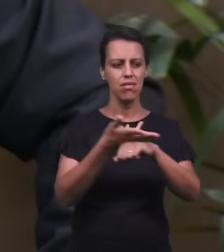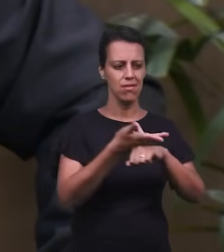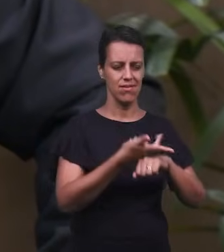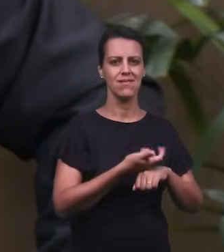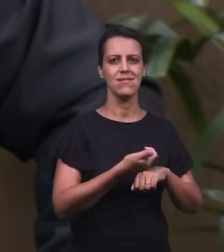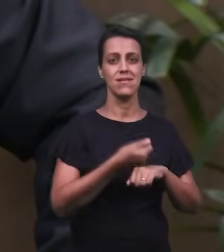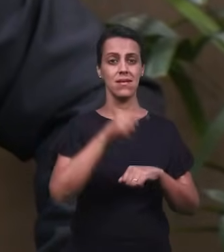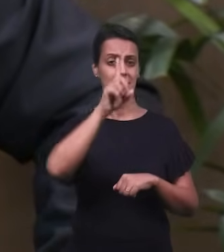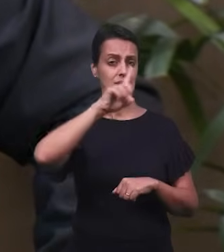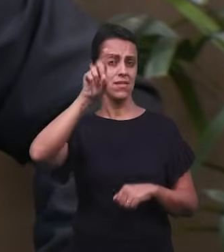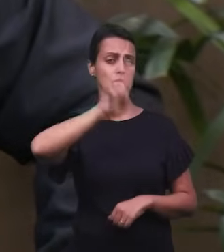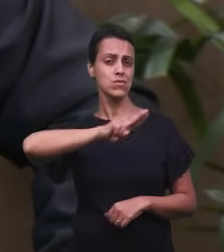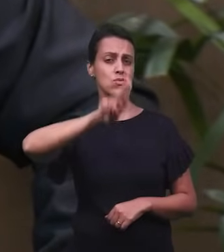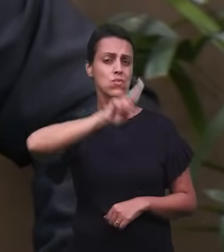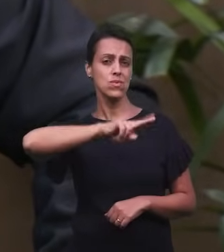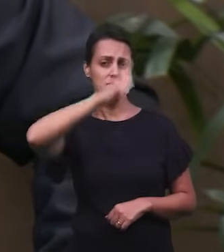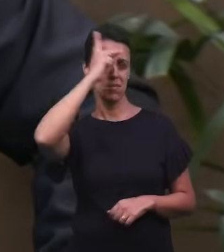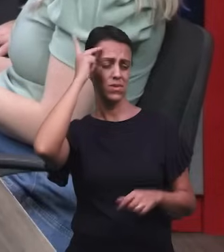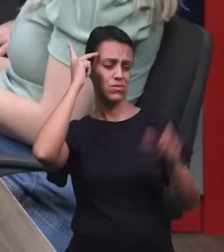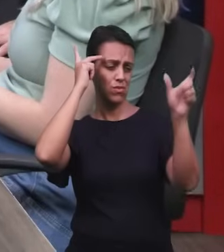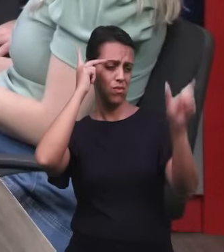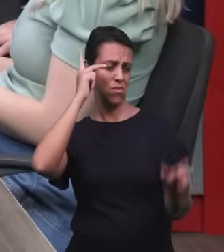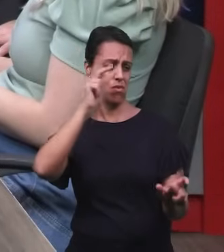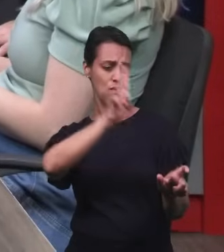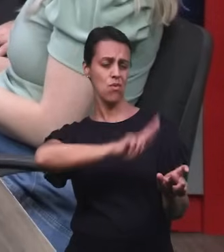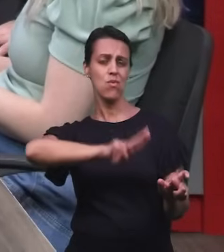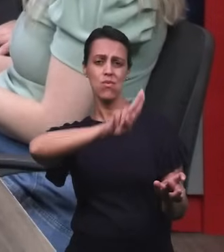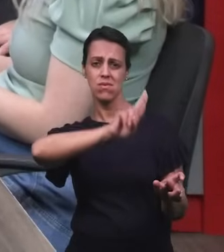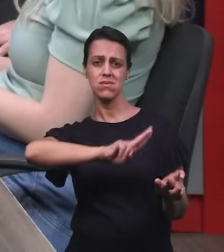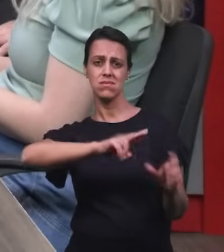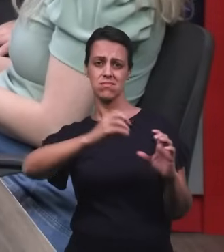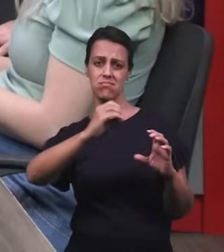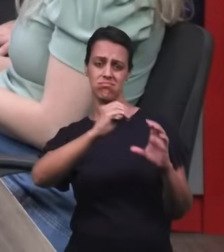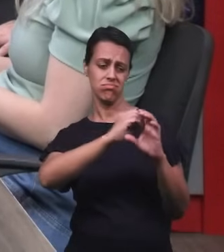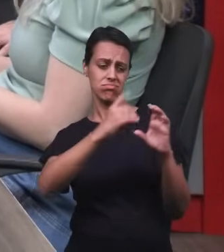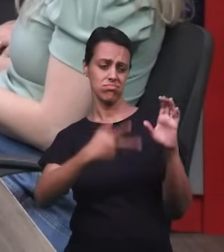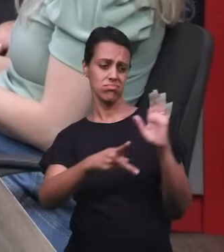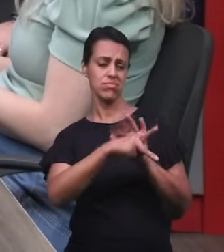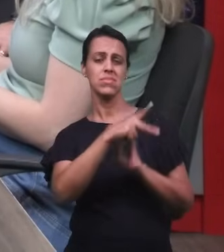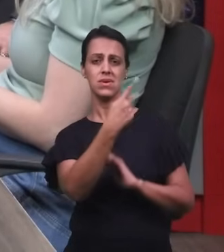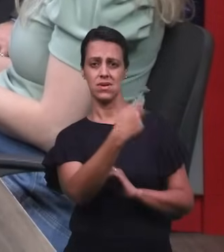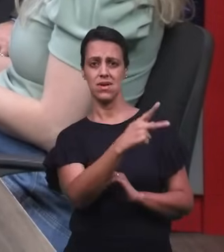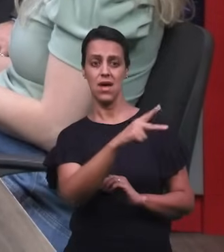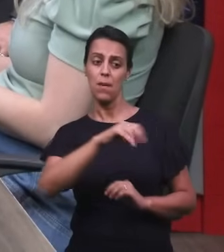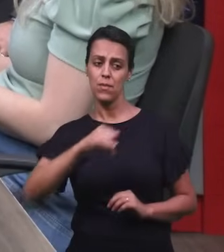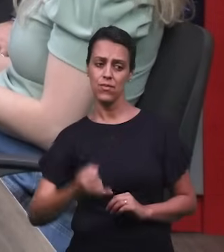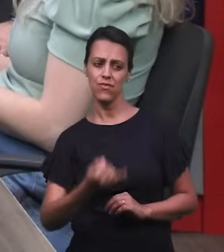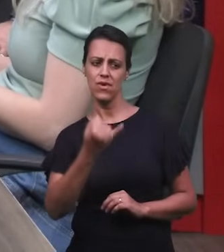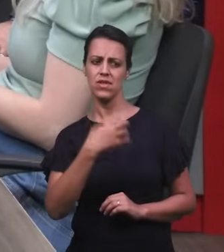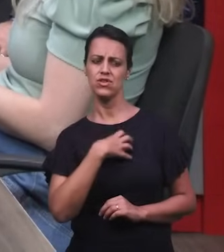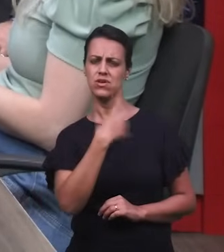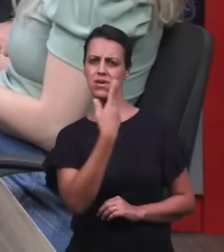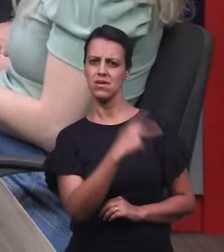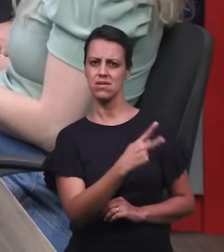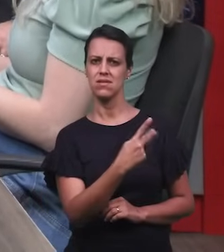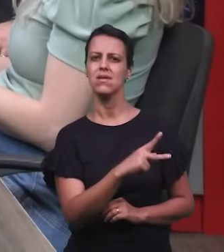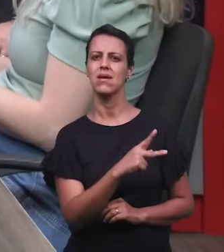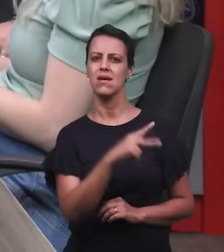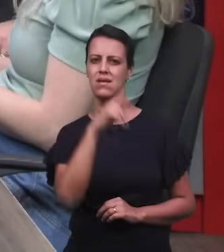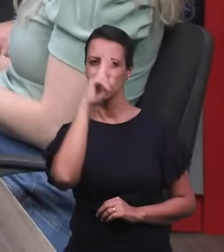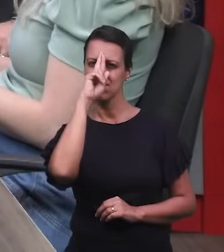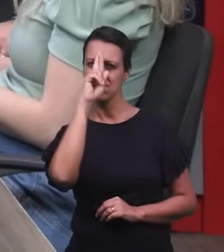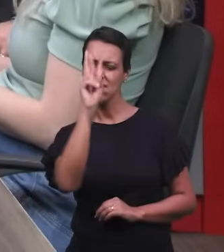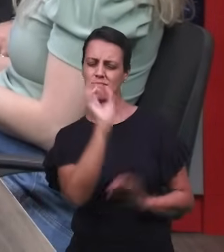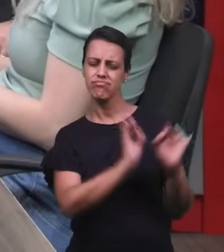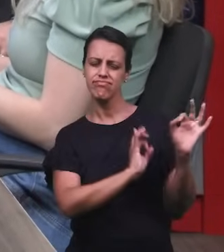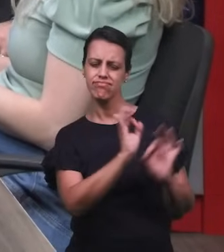na sua característica e aproveita, né? Sim. O Senhor muitas vezes ele aproveita. Claro que o Senhor, ele trabalha na vida do